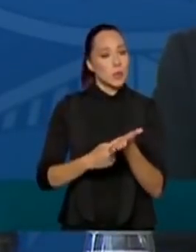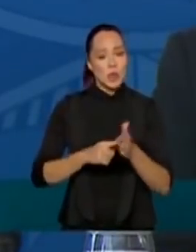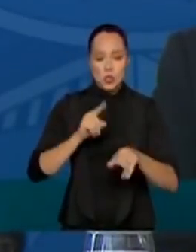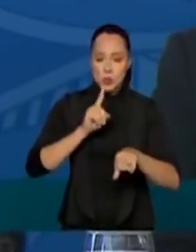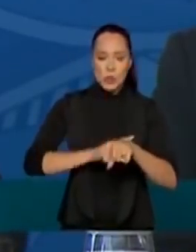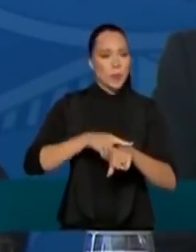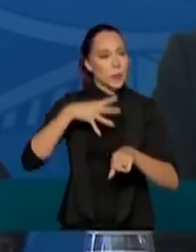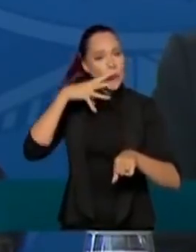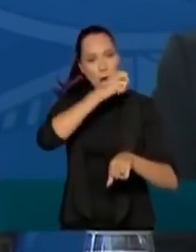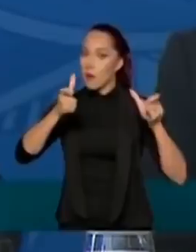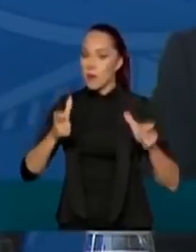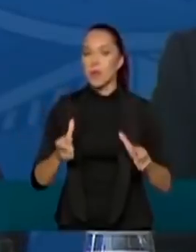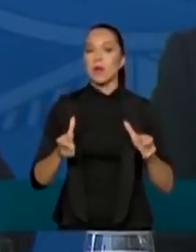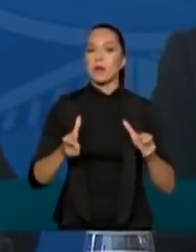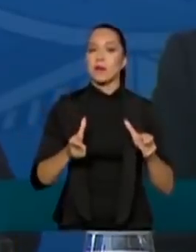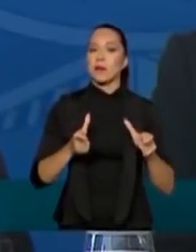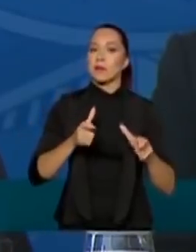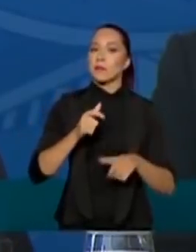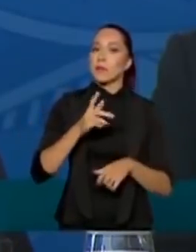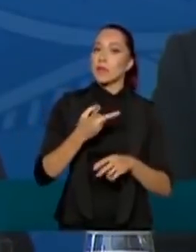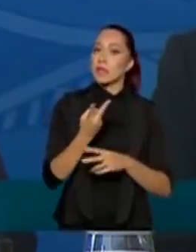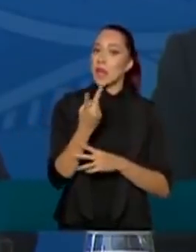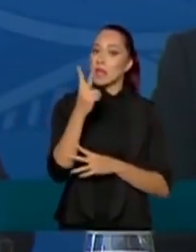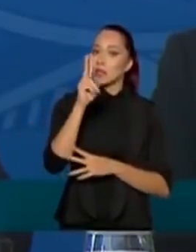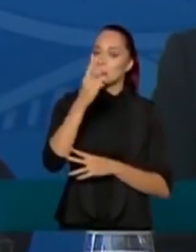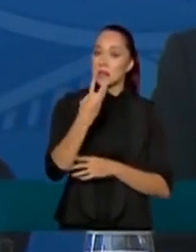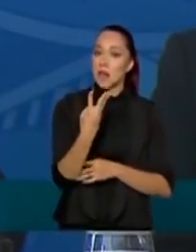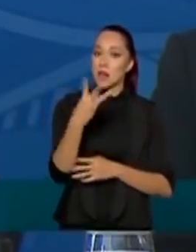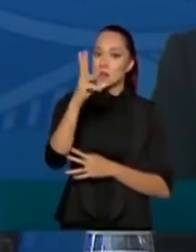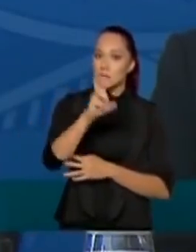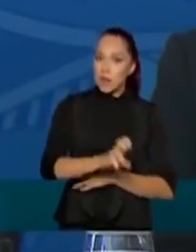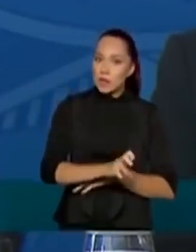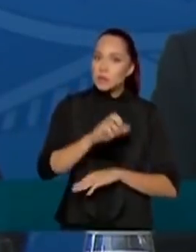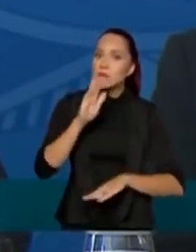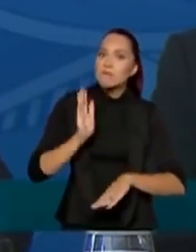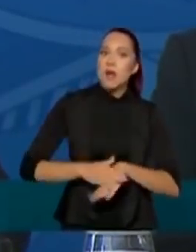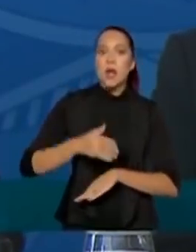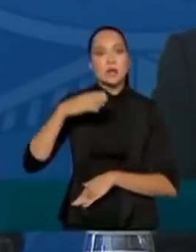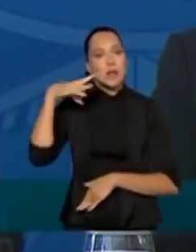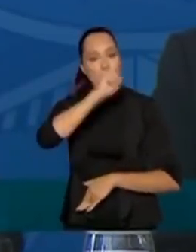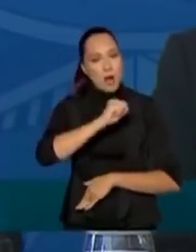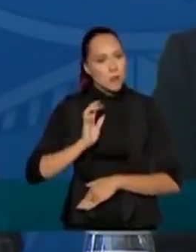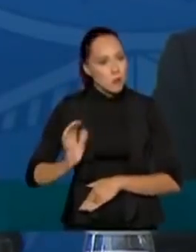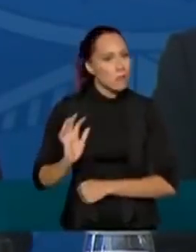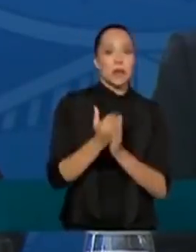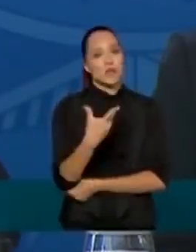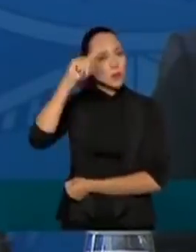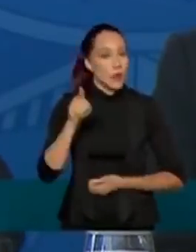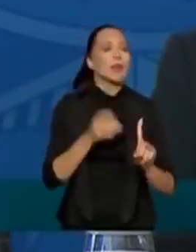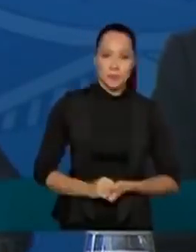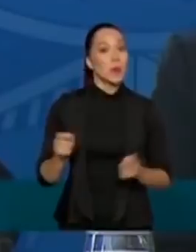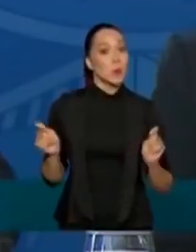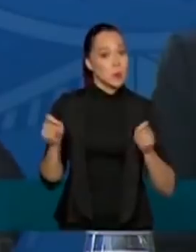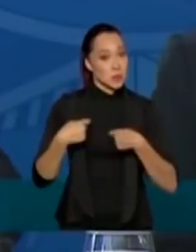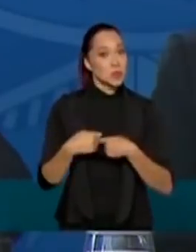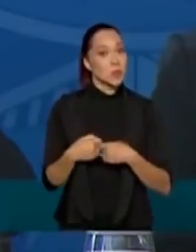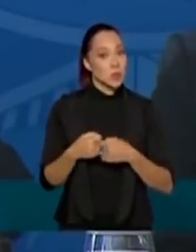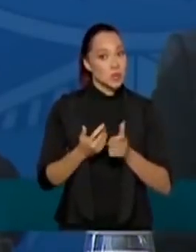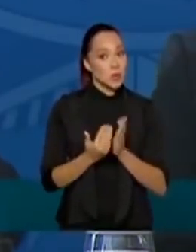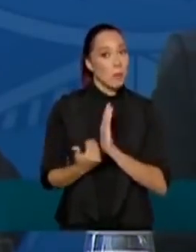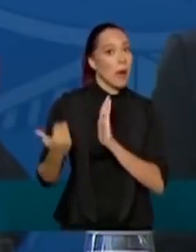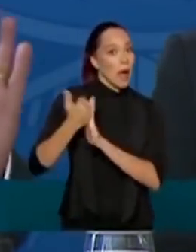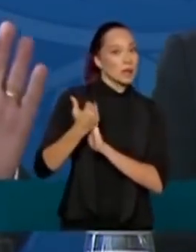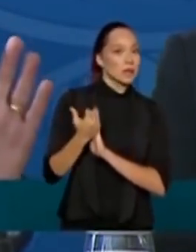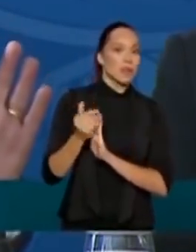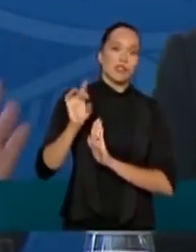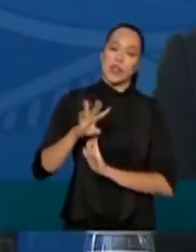prazo, aumentar em 3 vezes essa velocidade de vacinação. Para